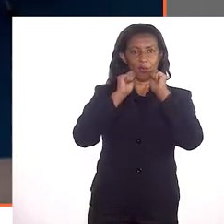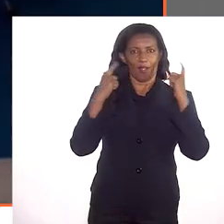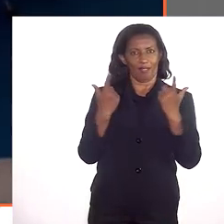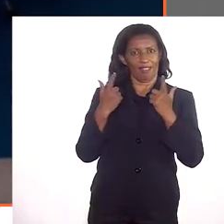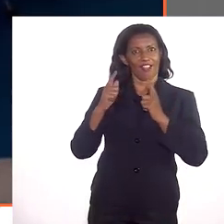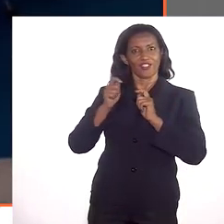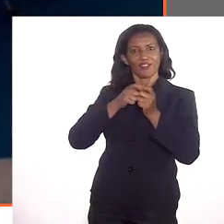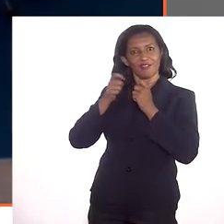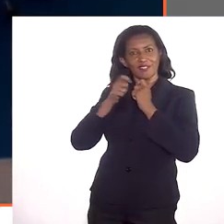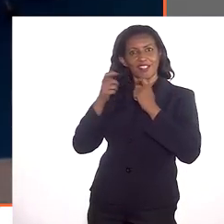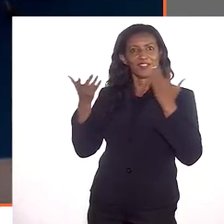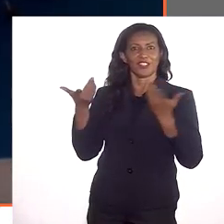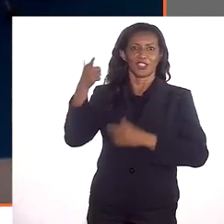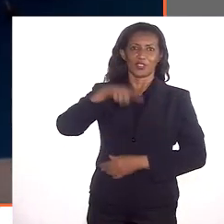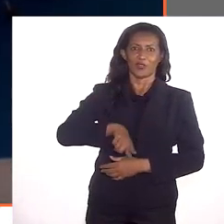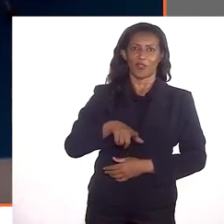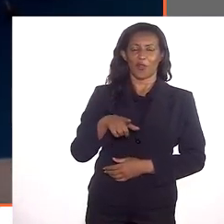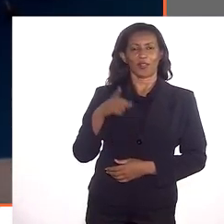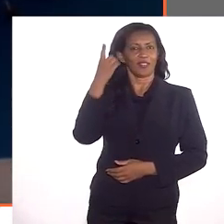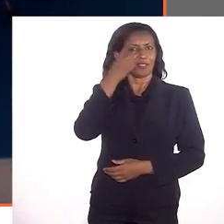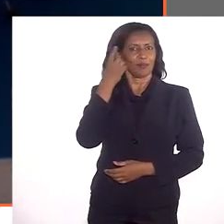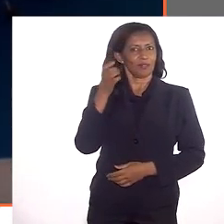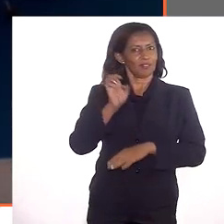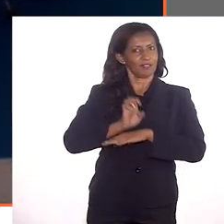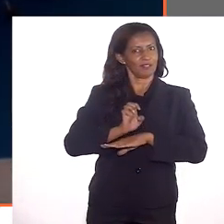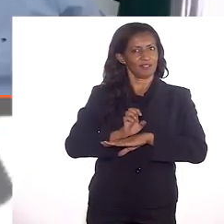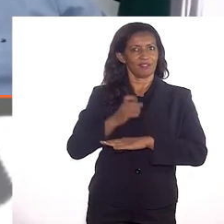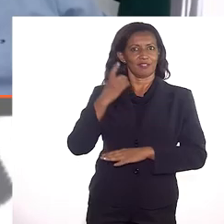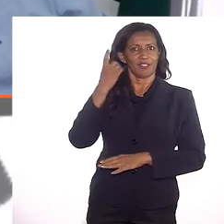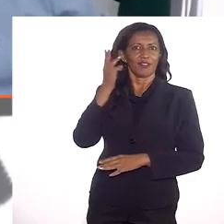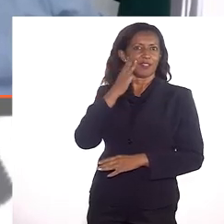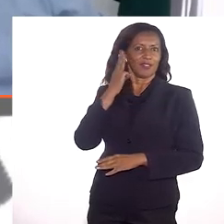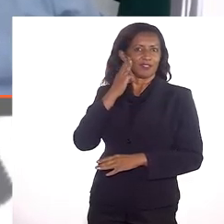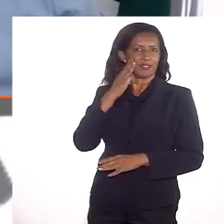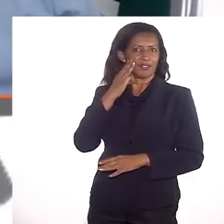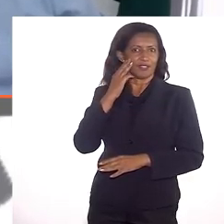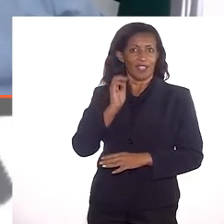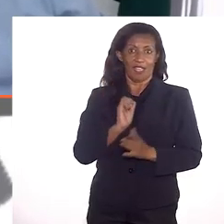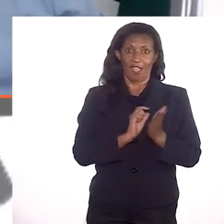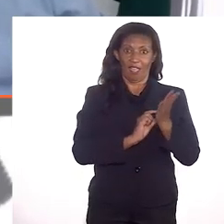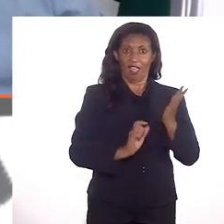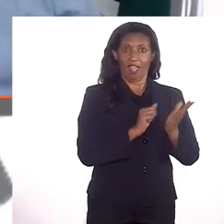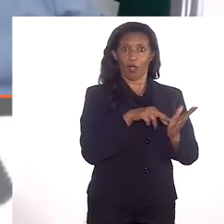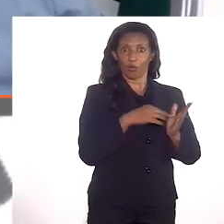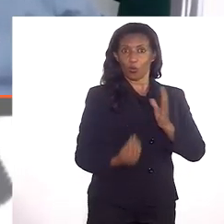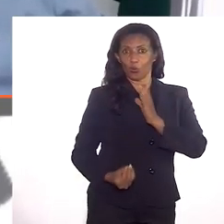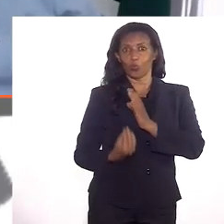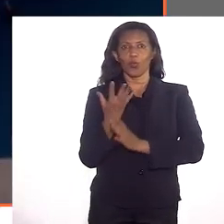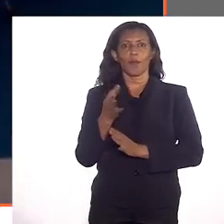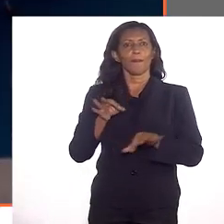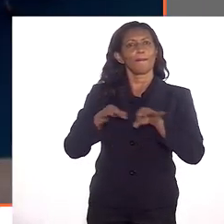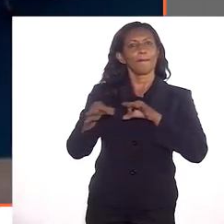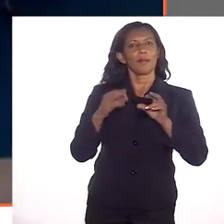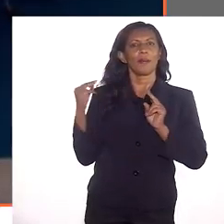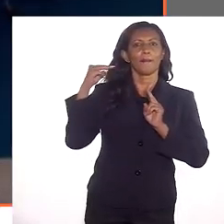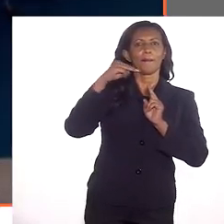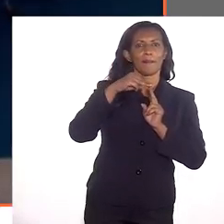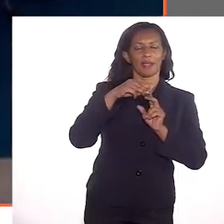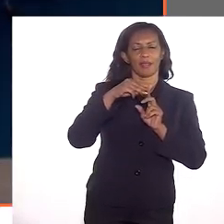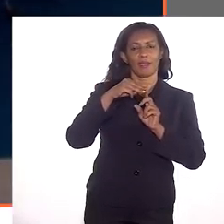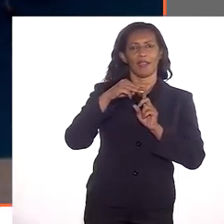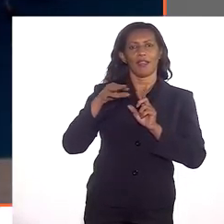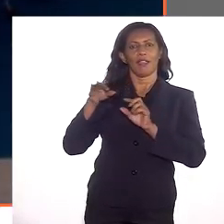O Alerj entrevista e está de volta. Eu recebo o deputado estadual Valdec Carneiro, autor da lei que cria o plano de